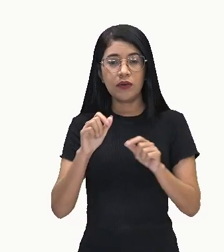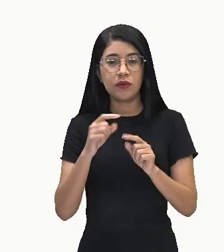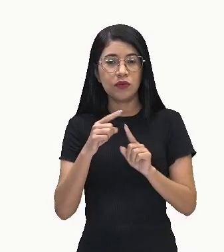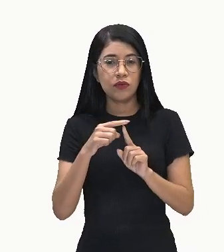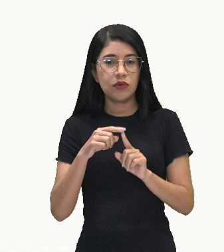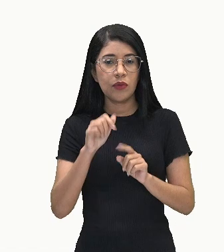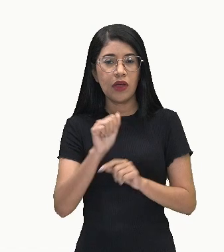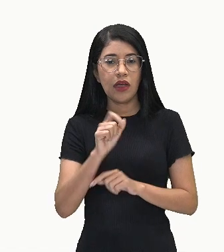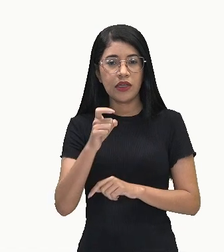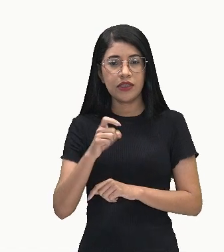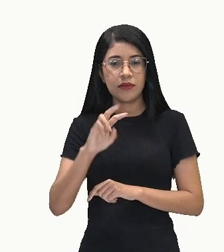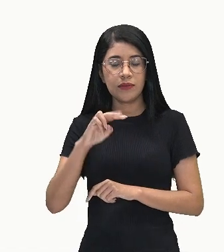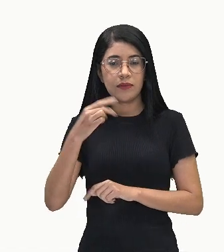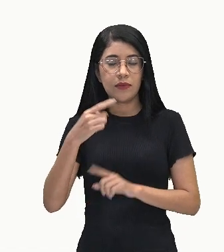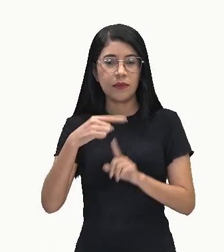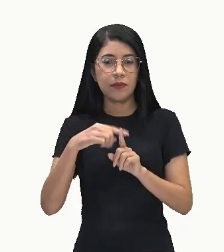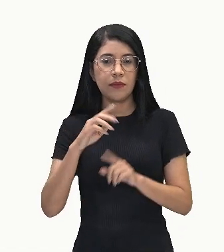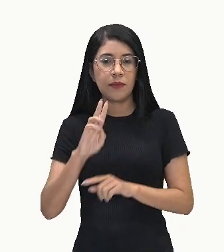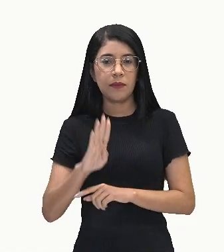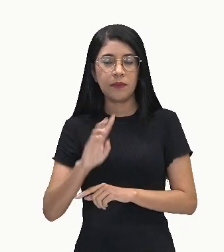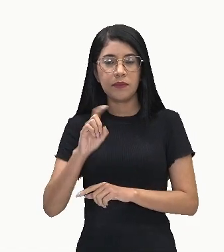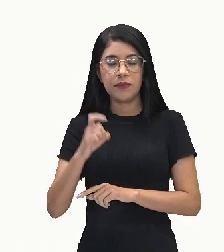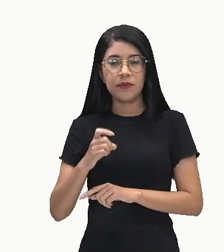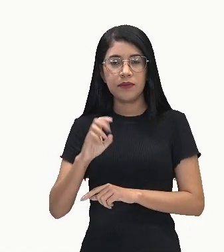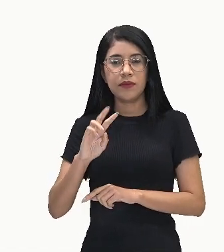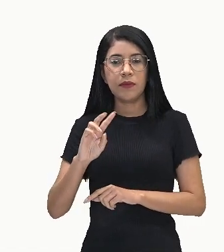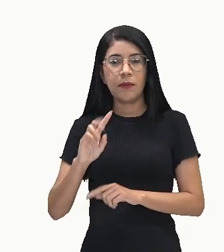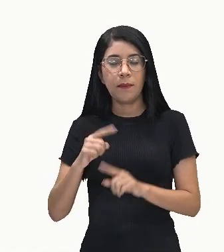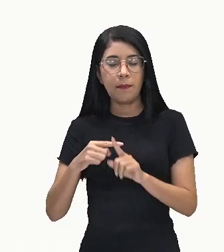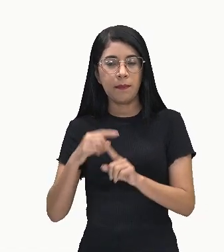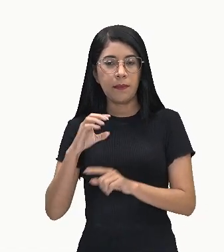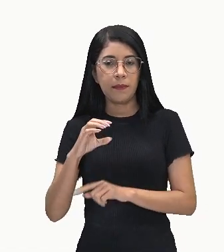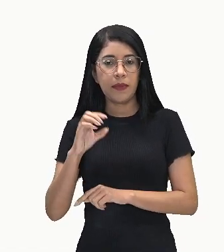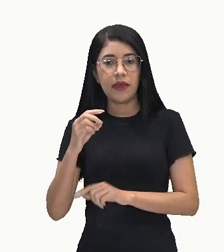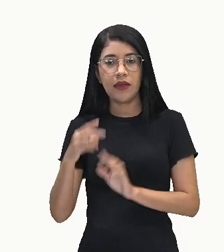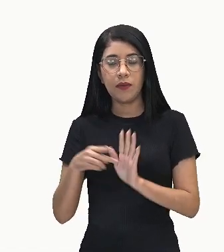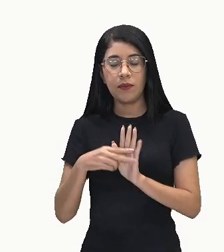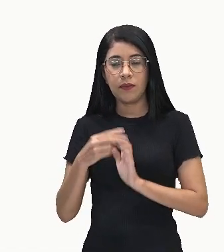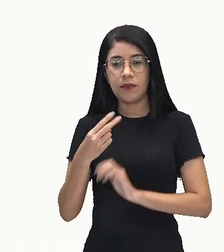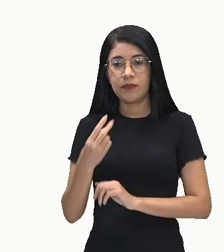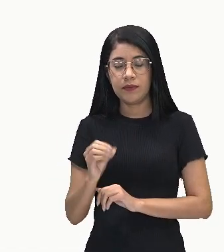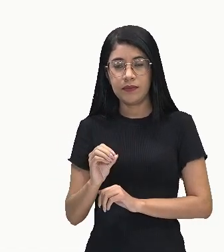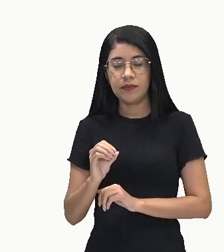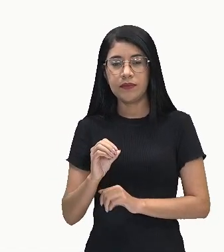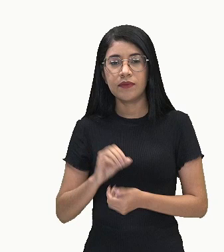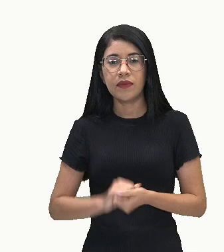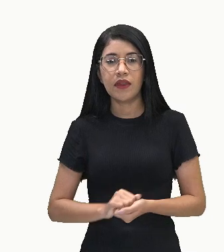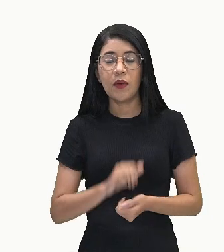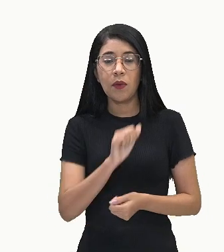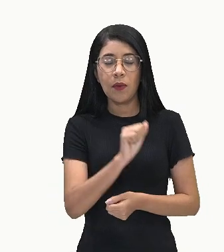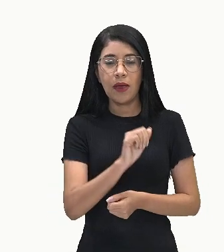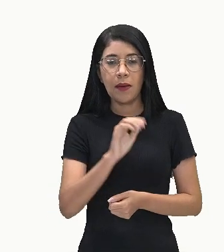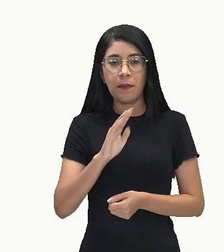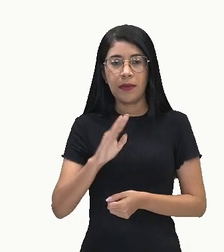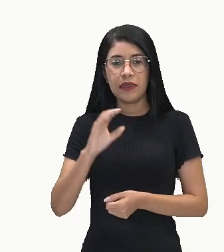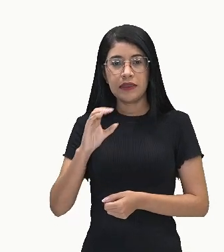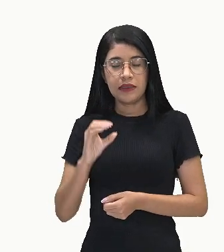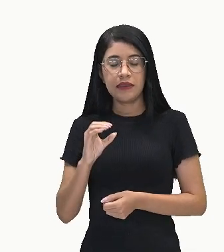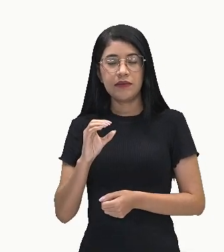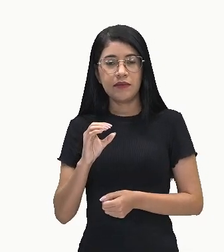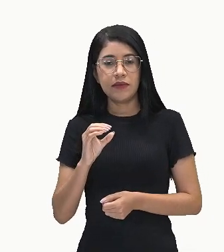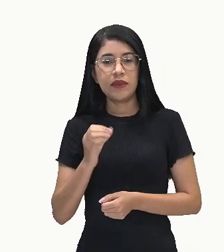mais bx mais c igual a zero, onde a, b e c são coeficientes